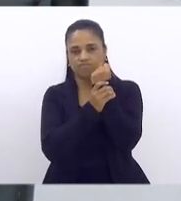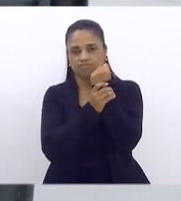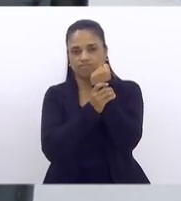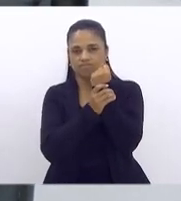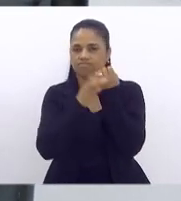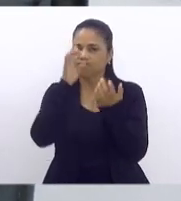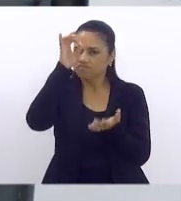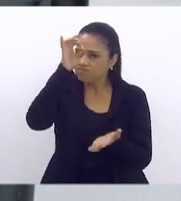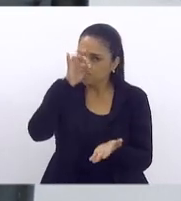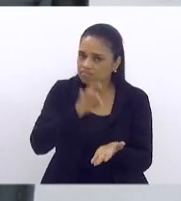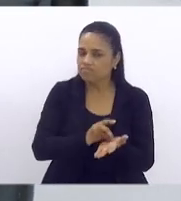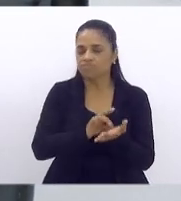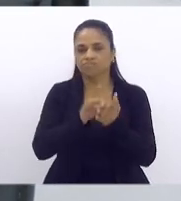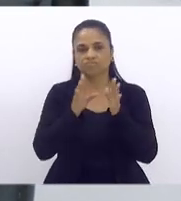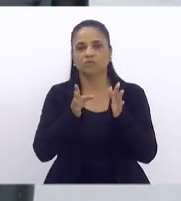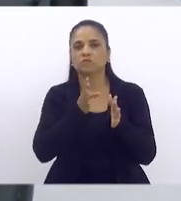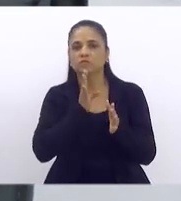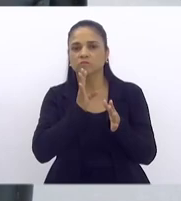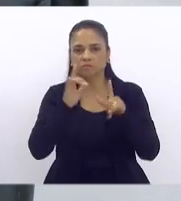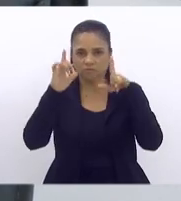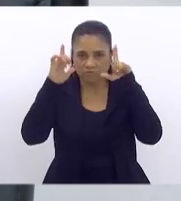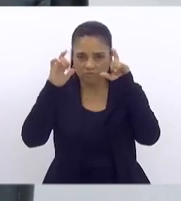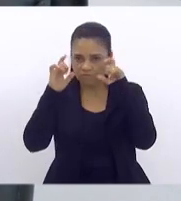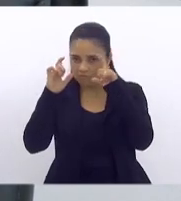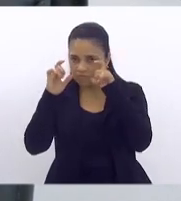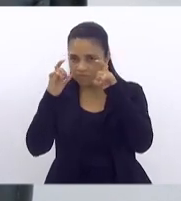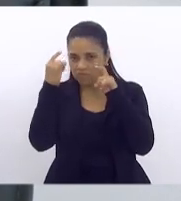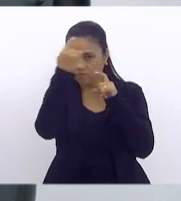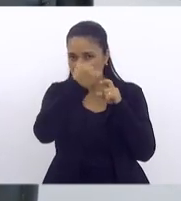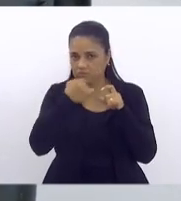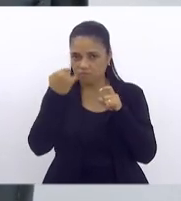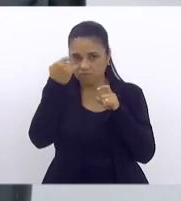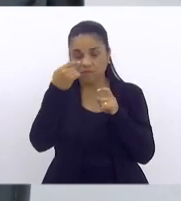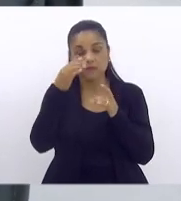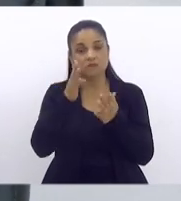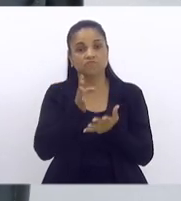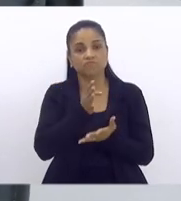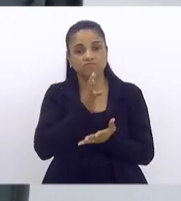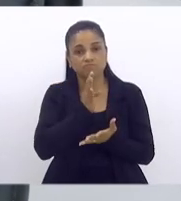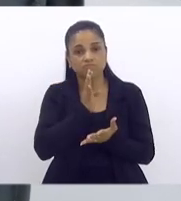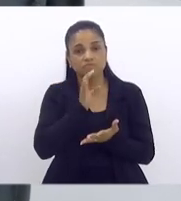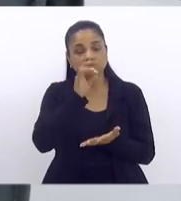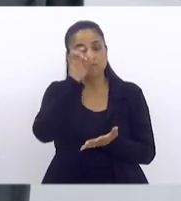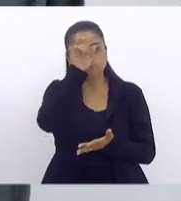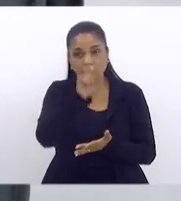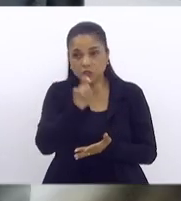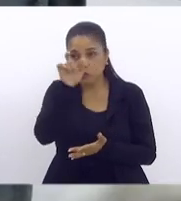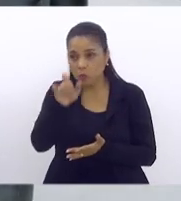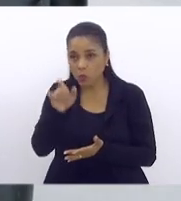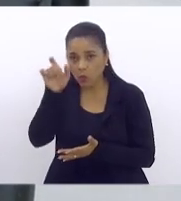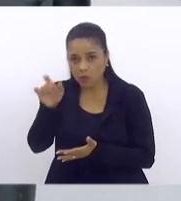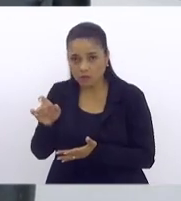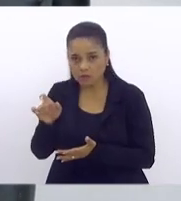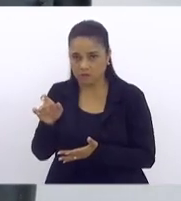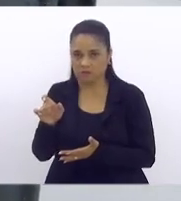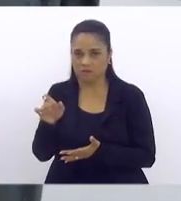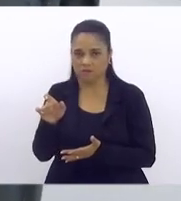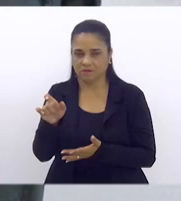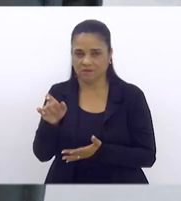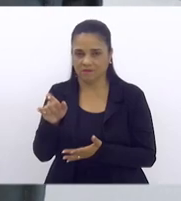real reconhecimento fotográfico, né? Porque não há que garanta um real reconhecimento de pessoas e não